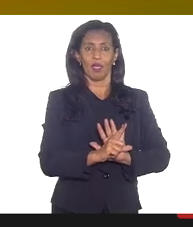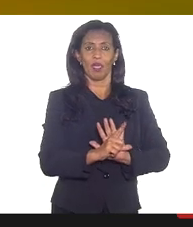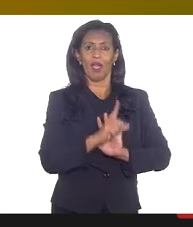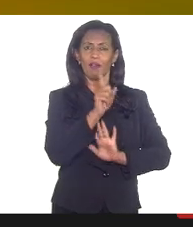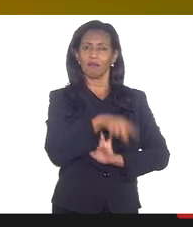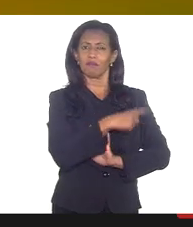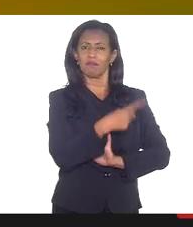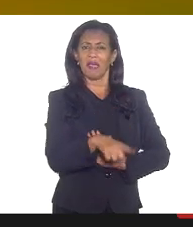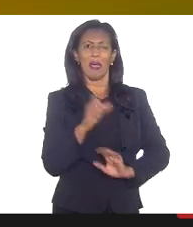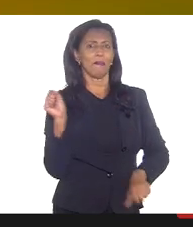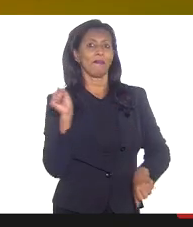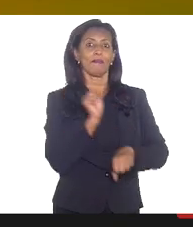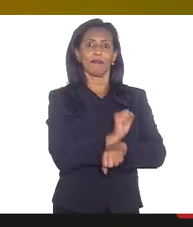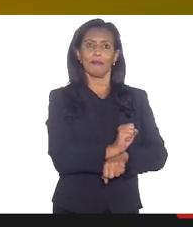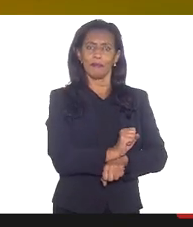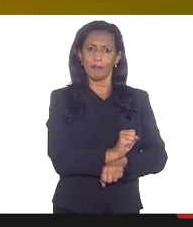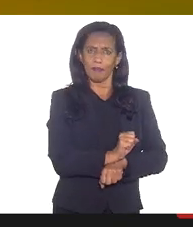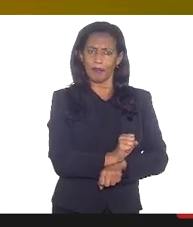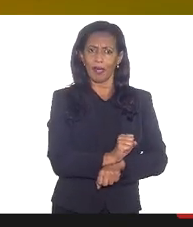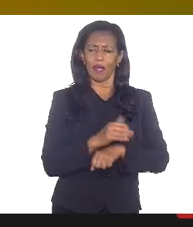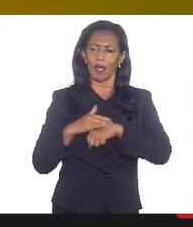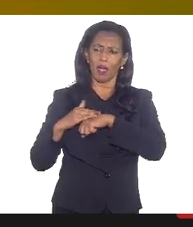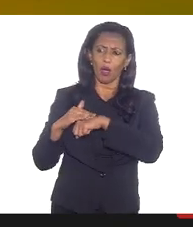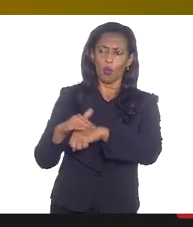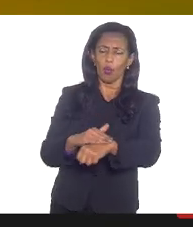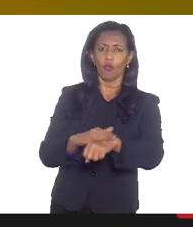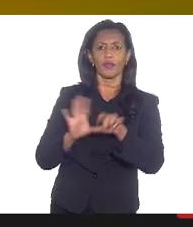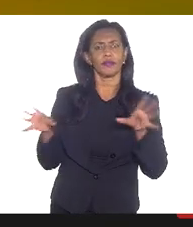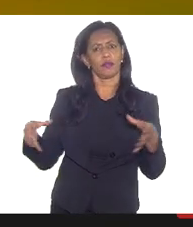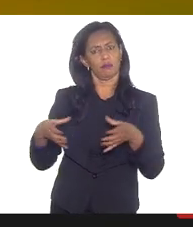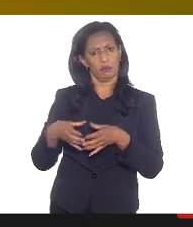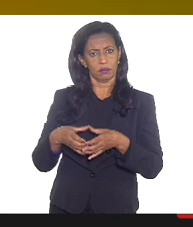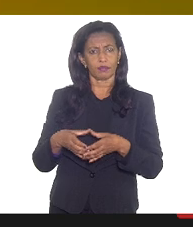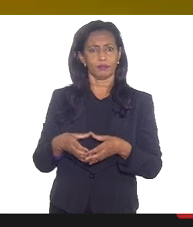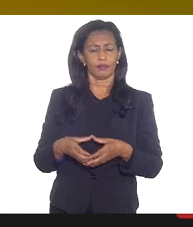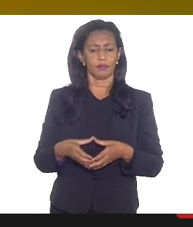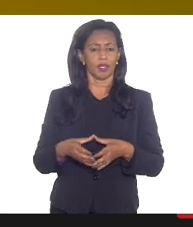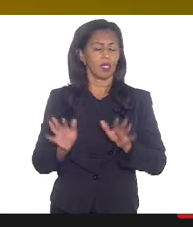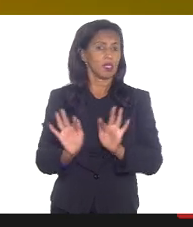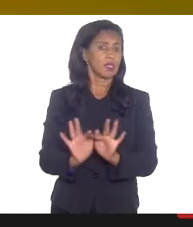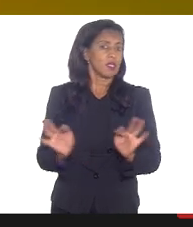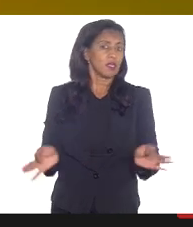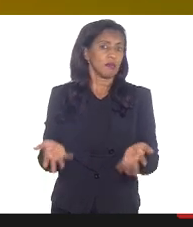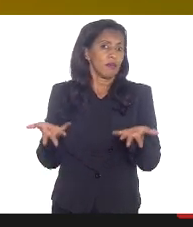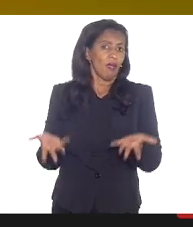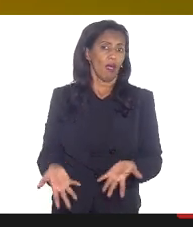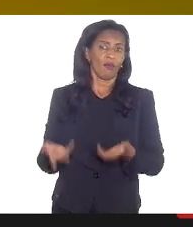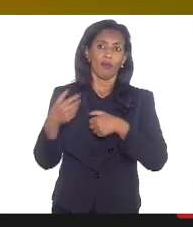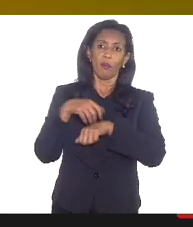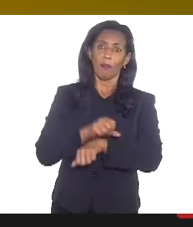reforma, a parar, a conversar junto conosco, né? Simplesmente isso, vamos